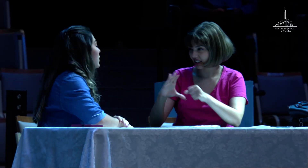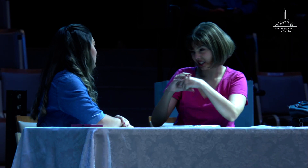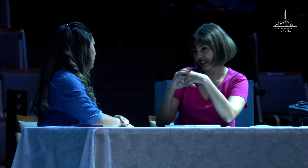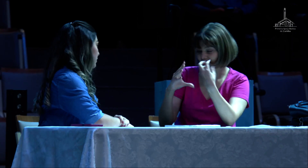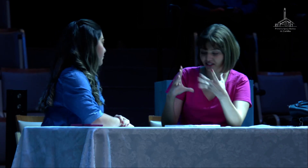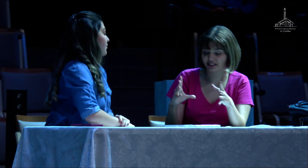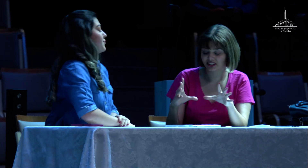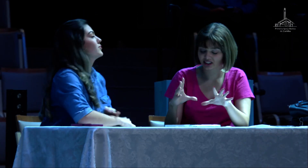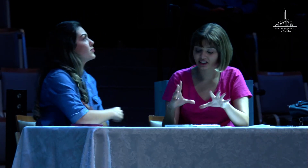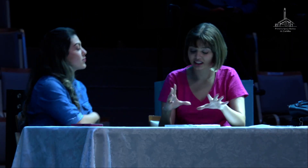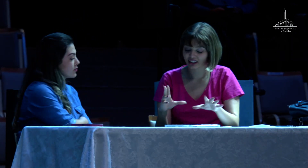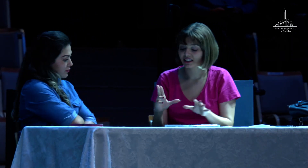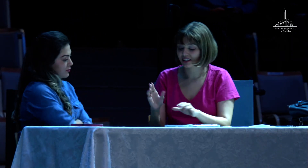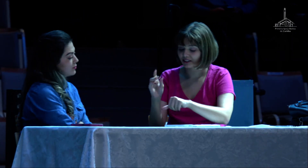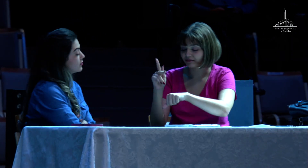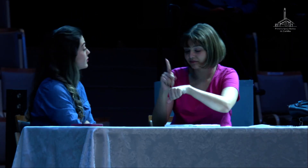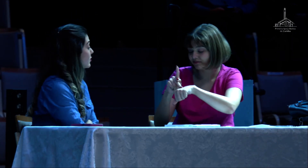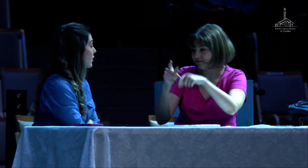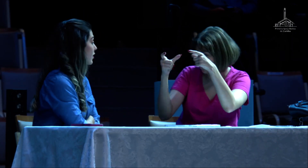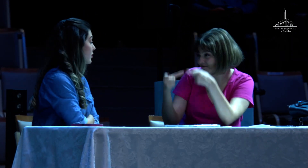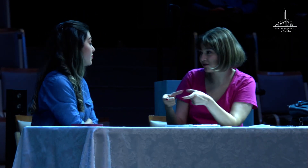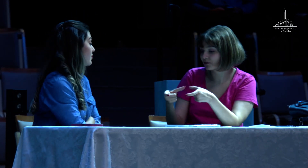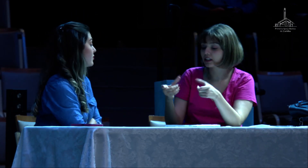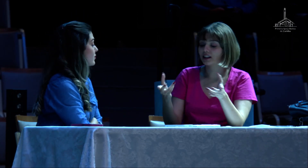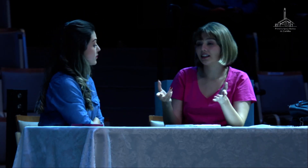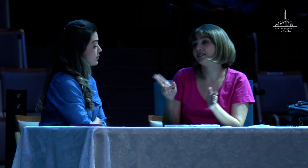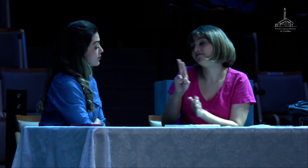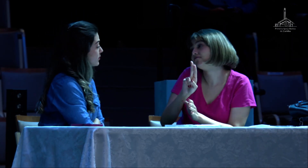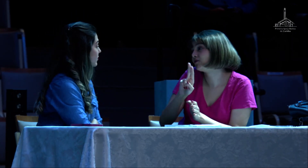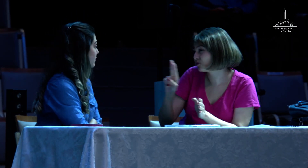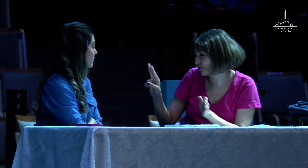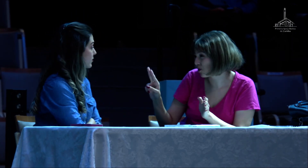Tá. Aqui, ó, são as características da rocha.